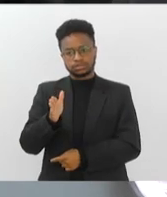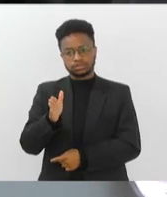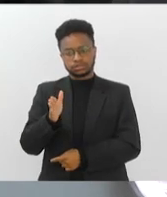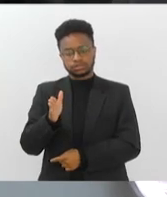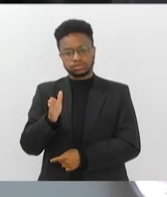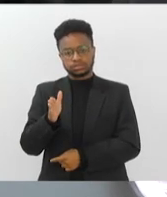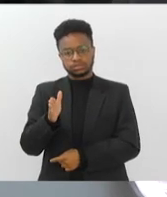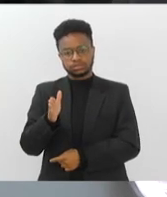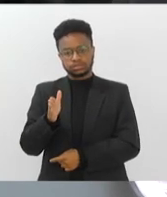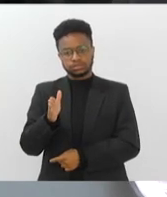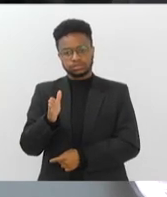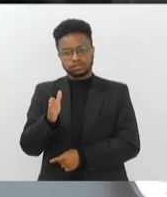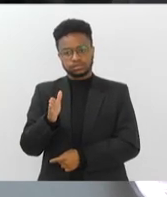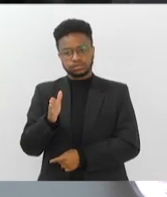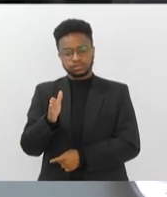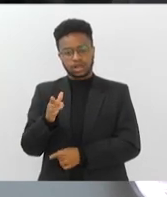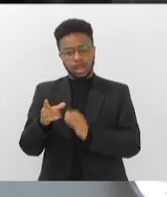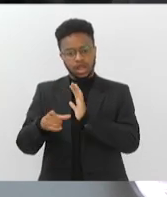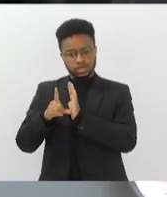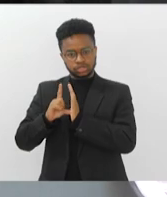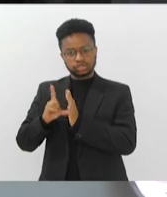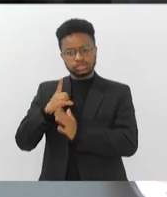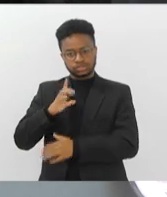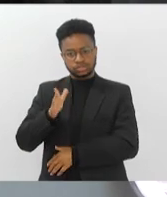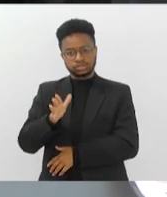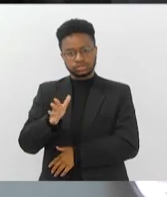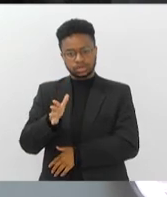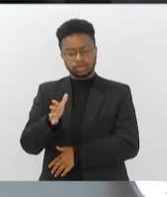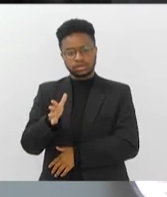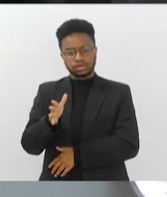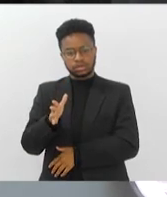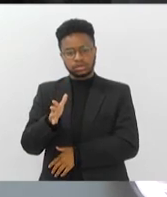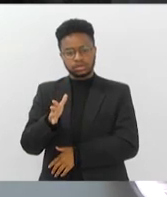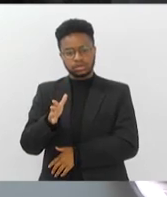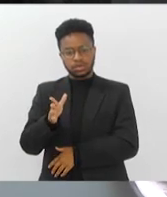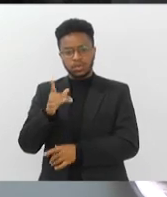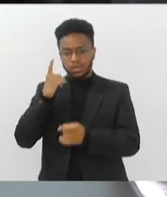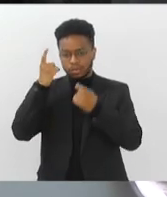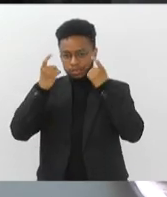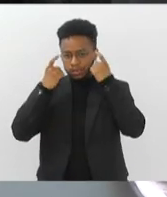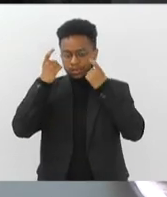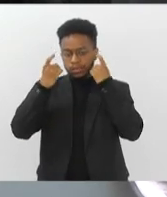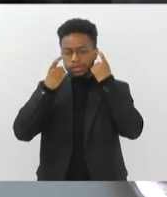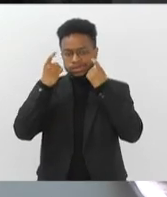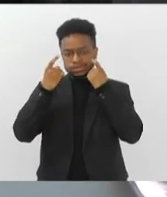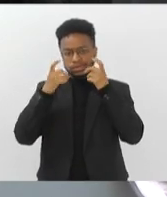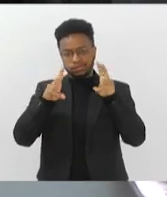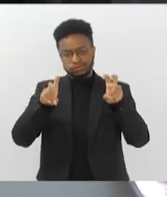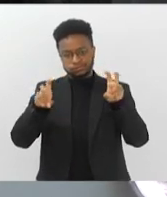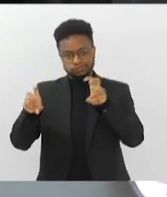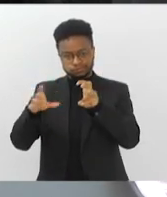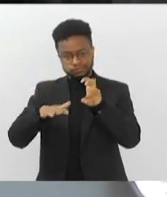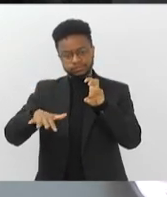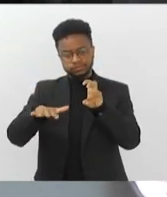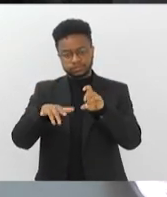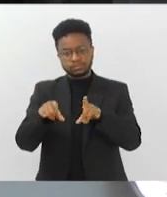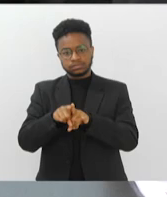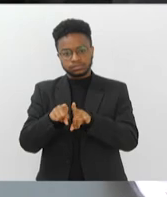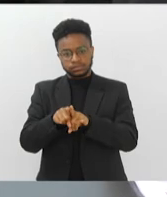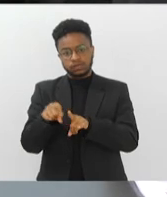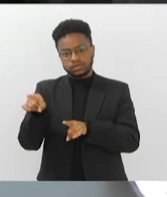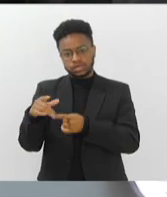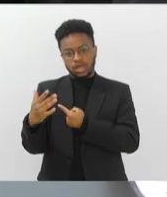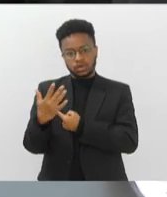de forma anterior, deputado Carlos Mink, uma preocupação com isso, inclusive com o auxílio de